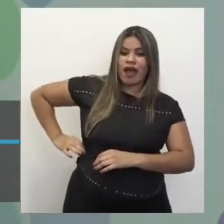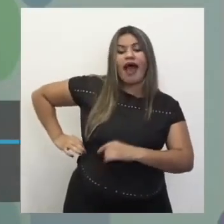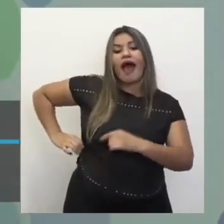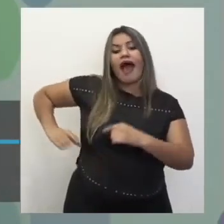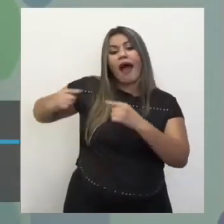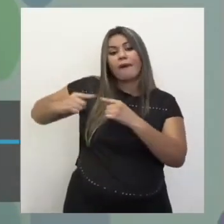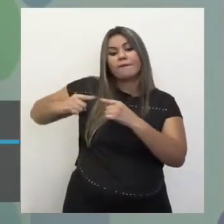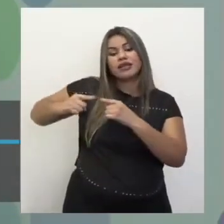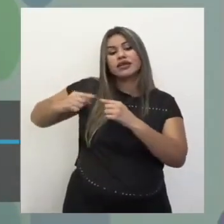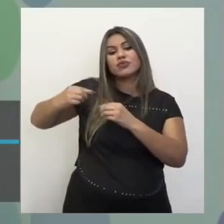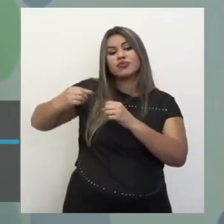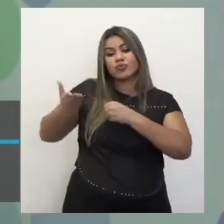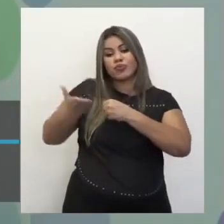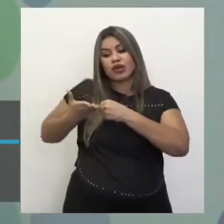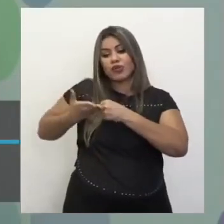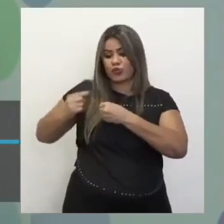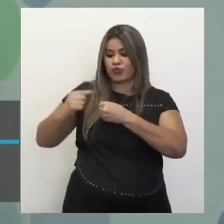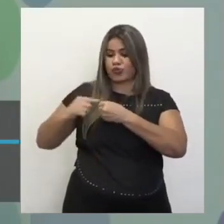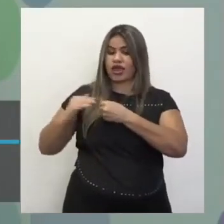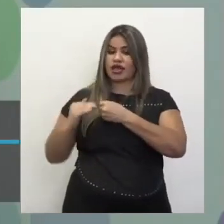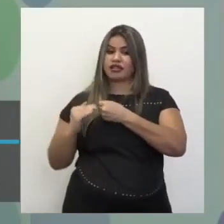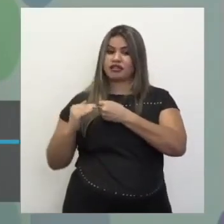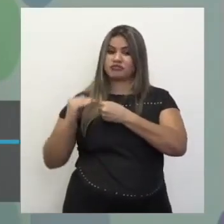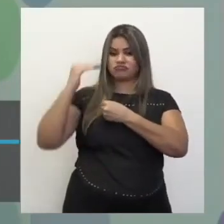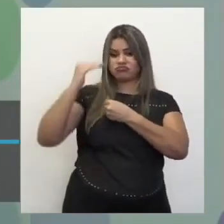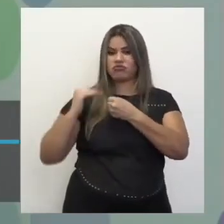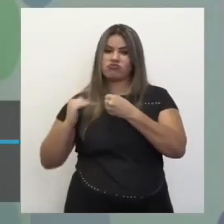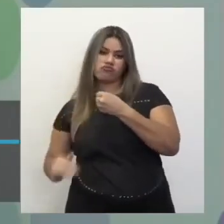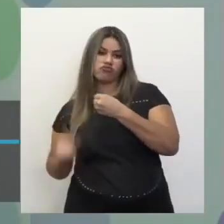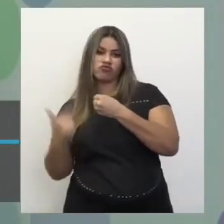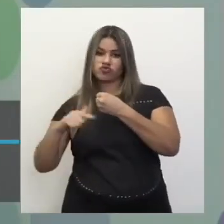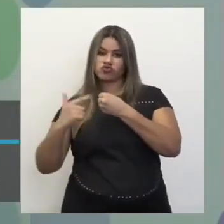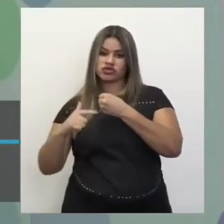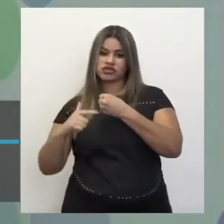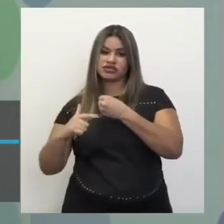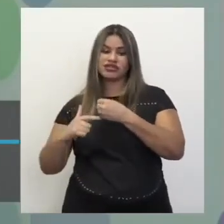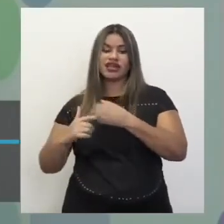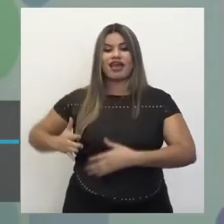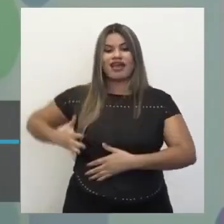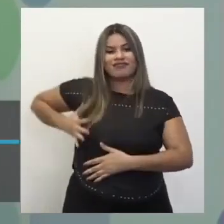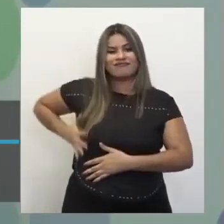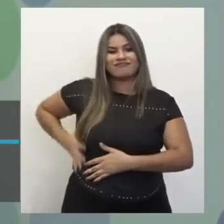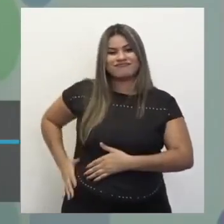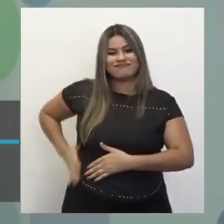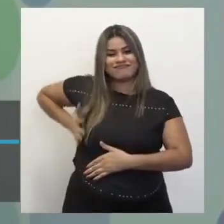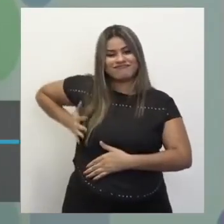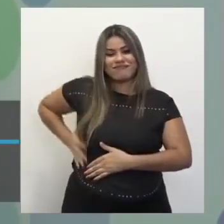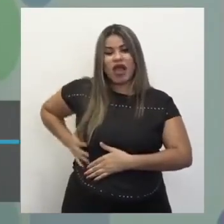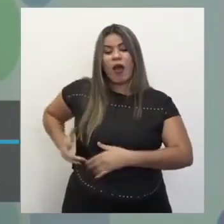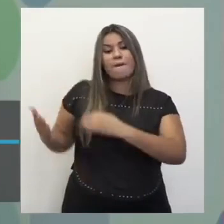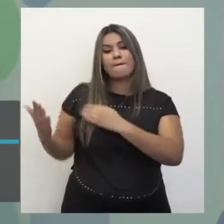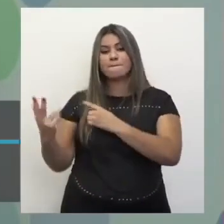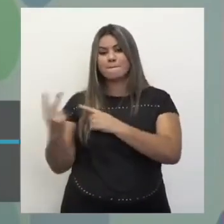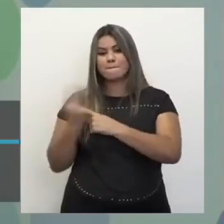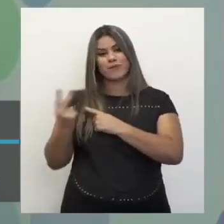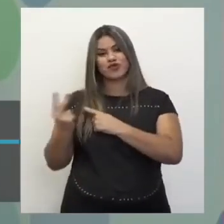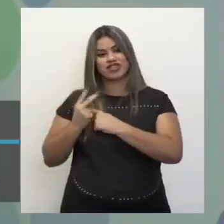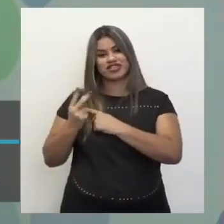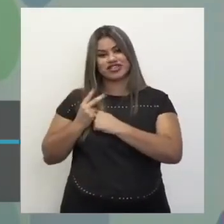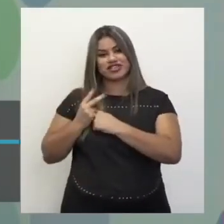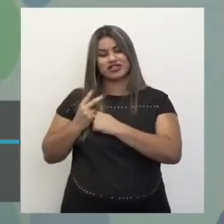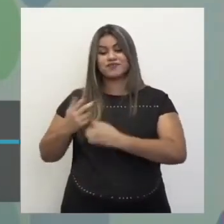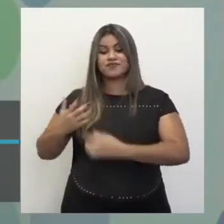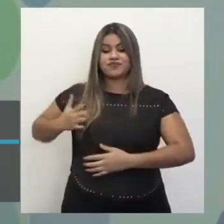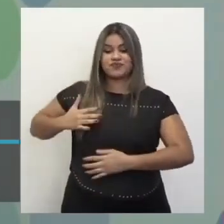inferior, debaixo do braço para que ela seja protegida, do lado do peito para que ela seja amada, né? Mostrando justamente a importância da